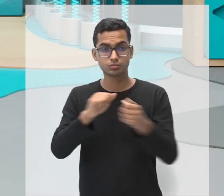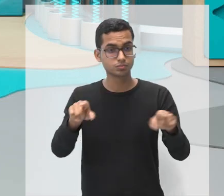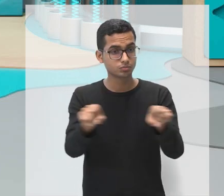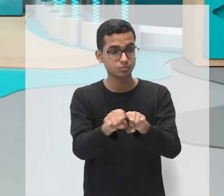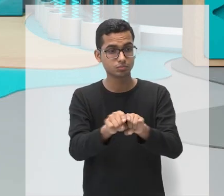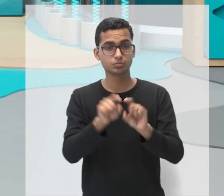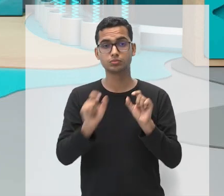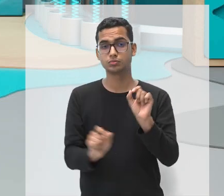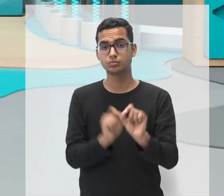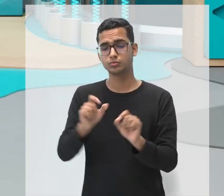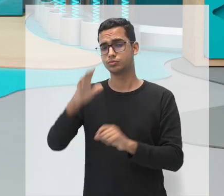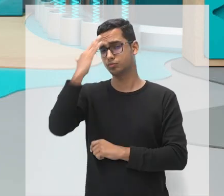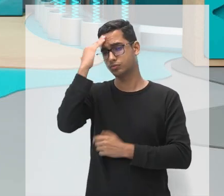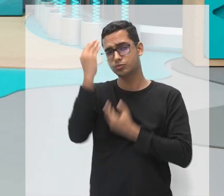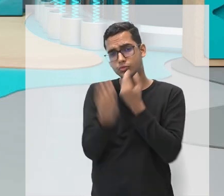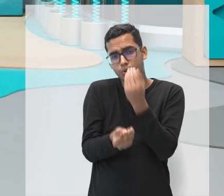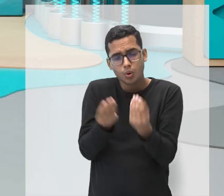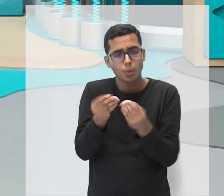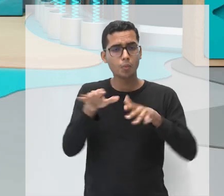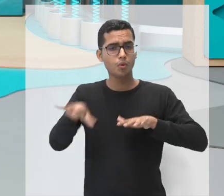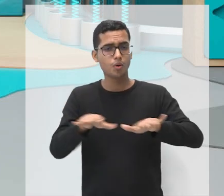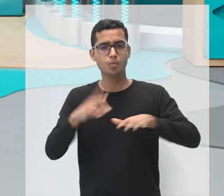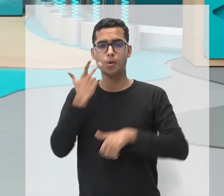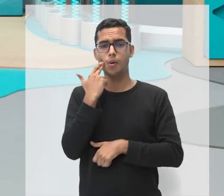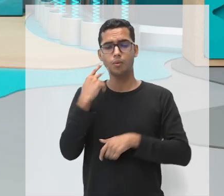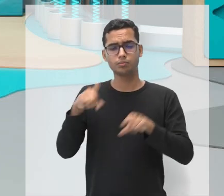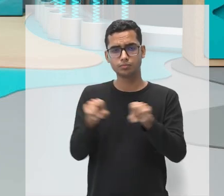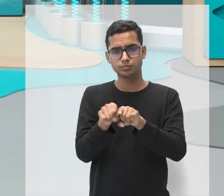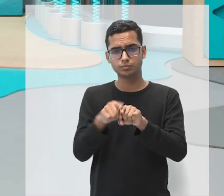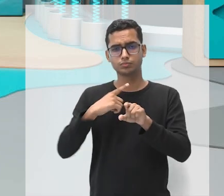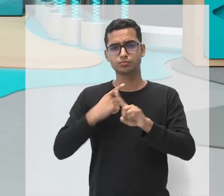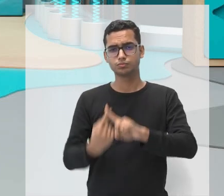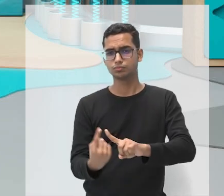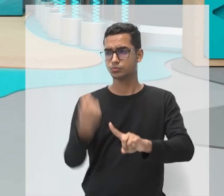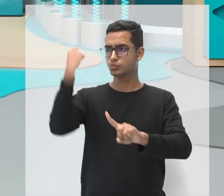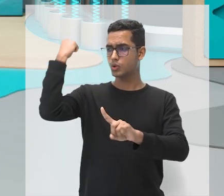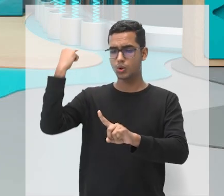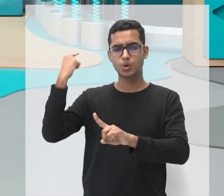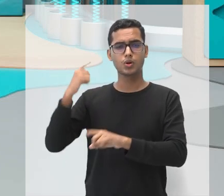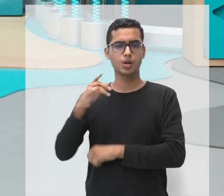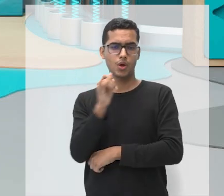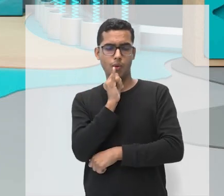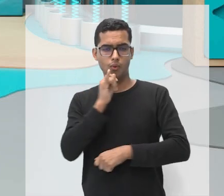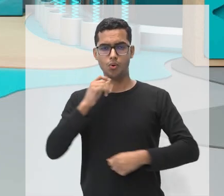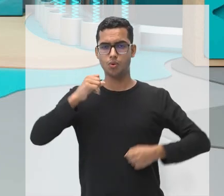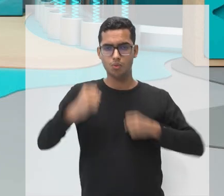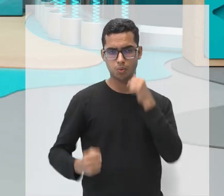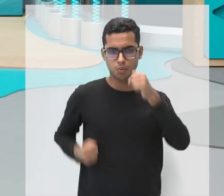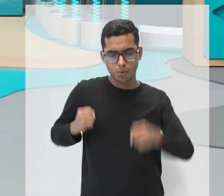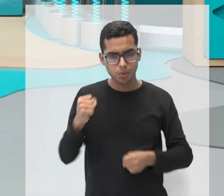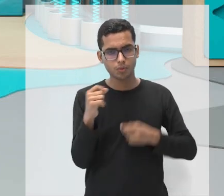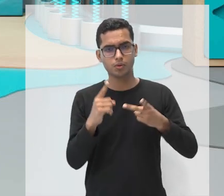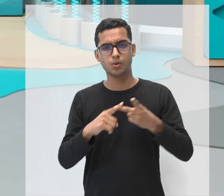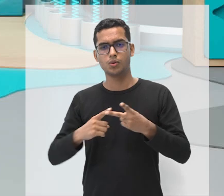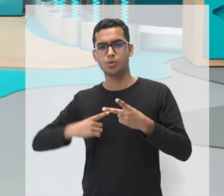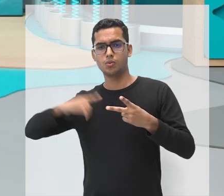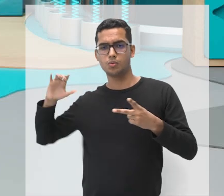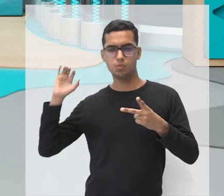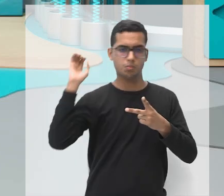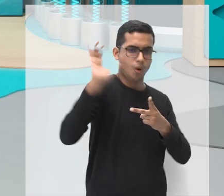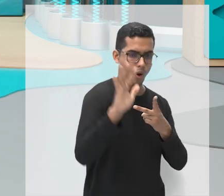os movimentos mais comuns para as pessoas desde lá da antiguidade, como, por exemplo, a corrida, os lançamentos, né?